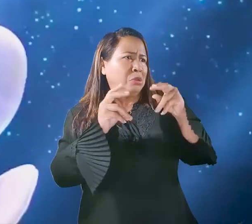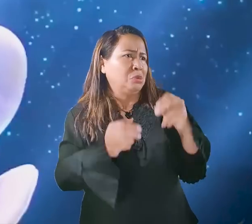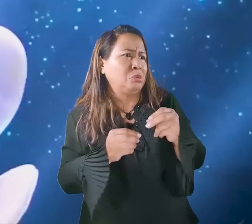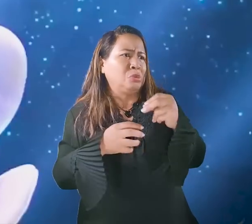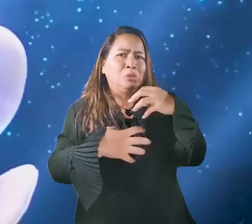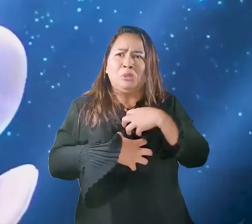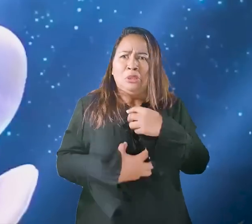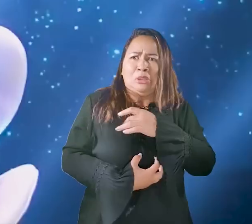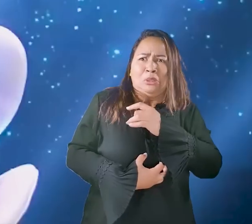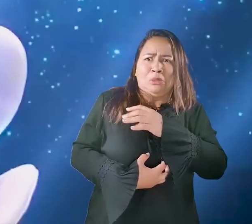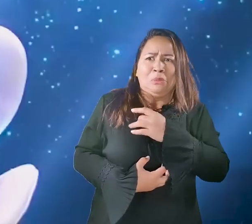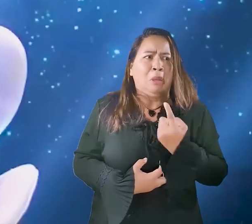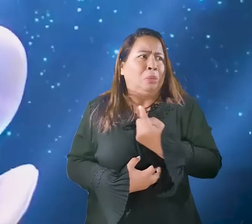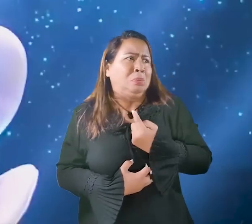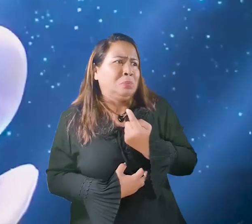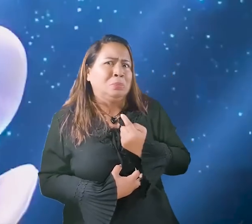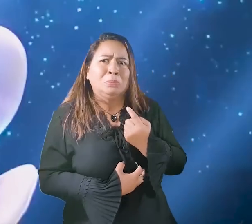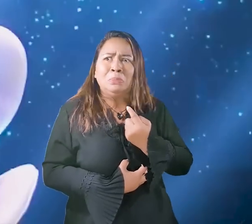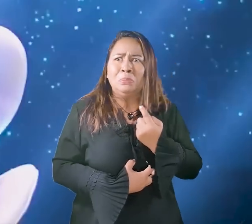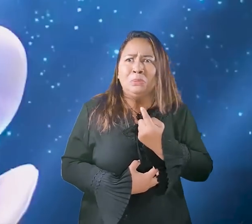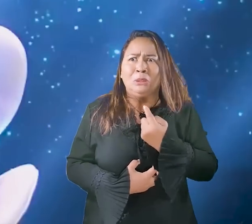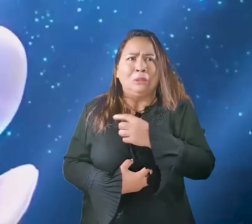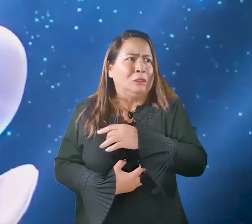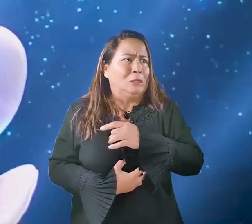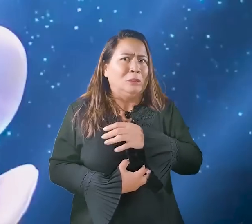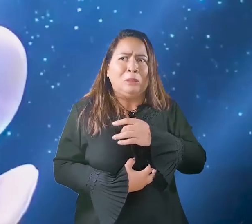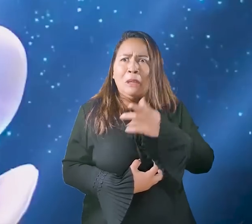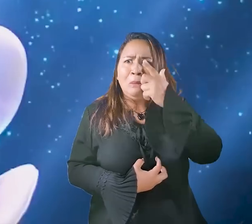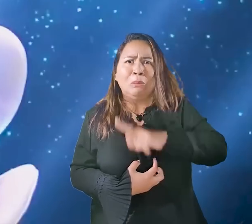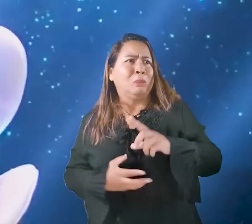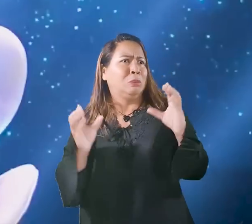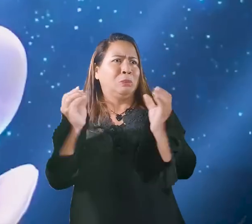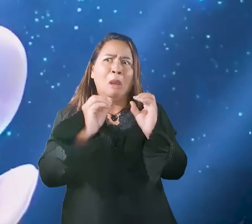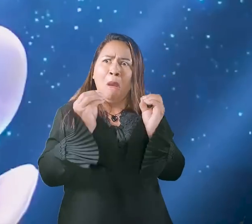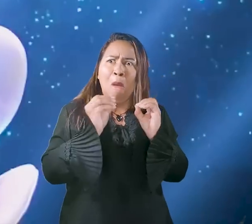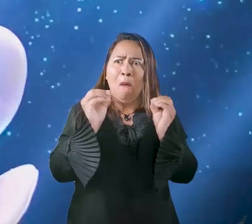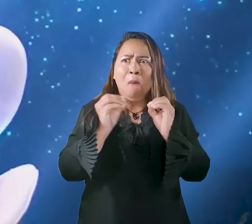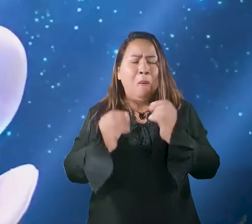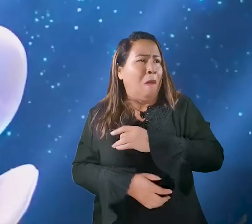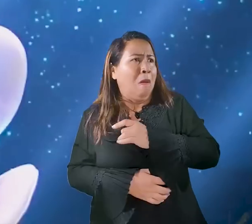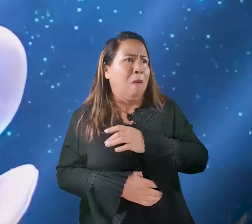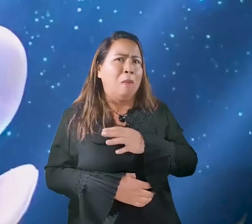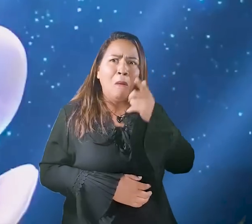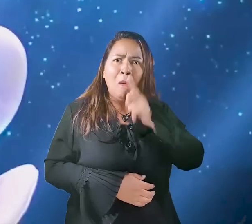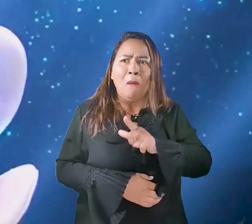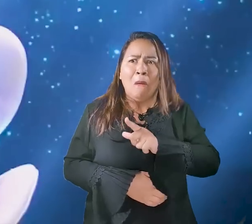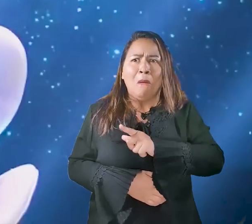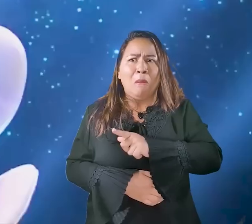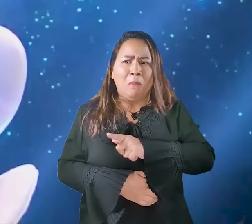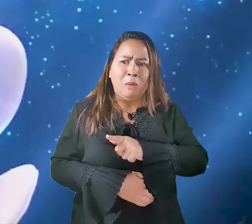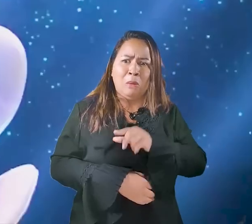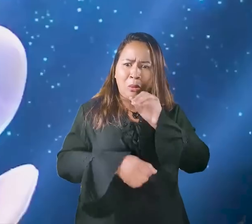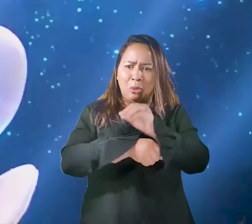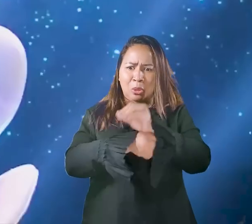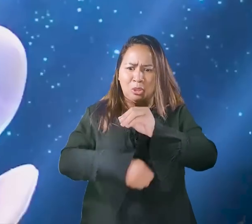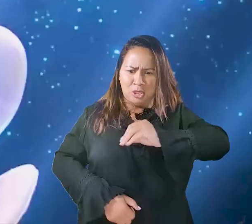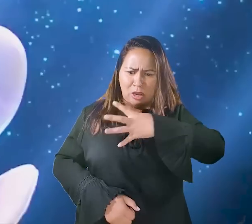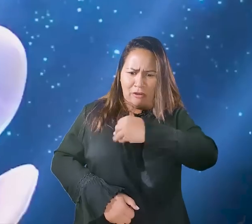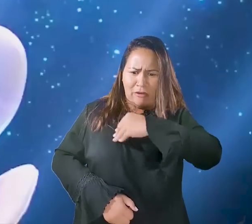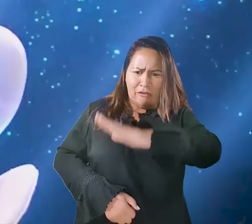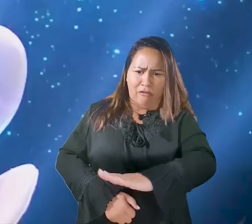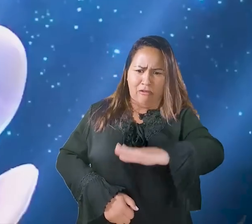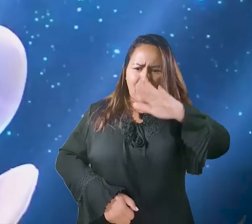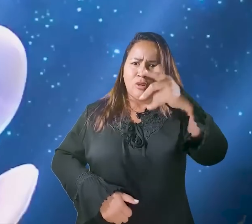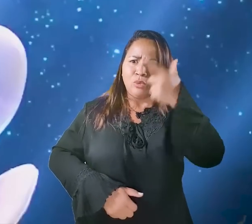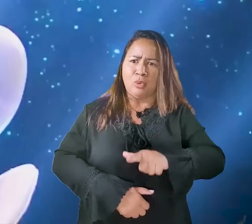sozinho, medo, medo de não conseguir, medo de não conseguir criar os meus filhos, medo de não conseguir educar os